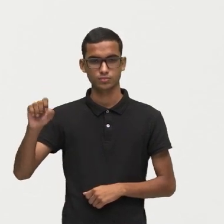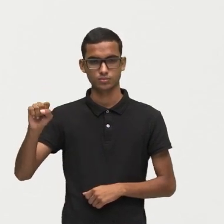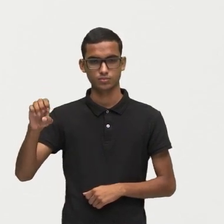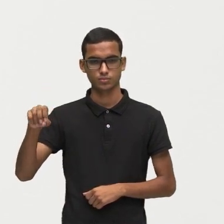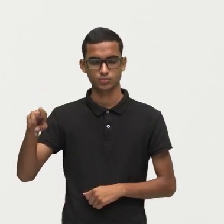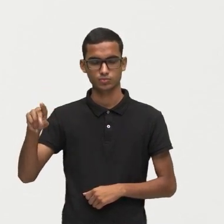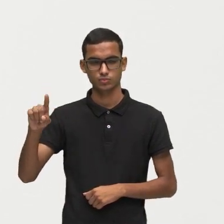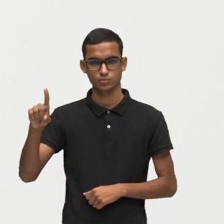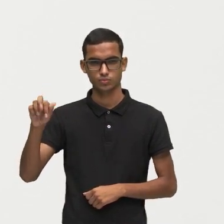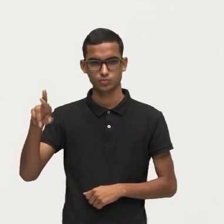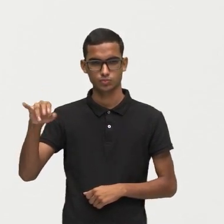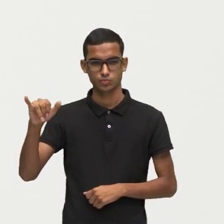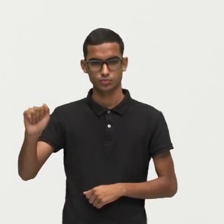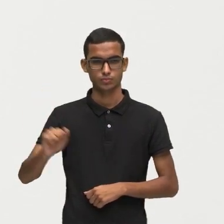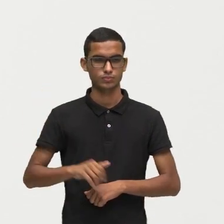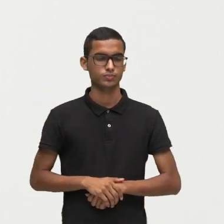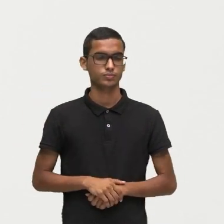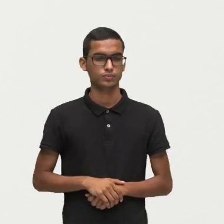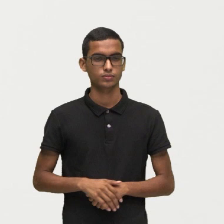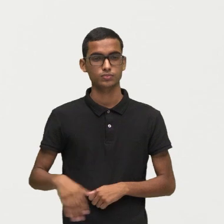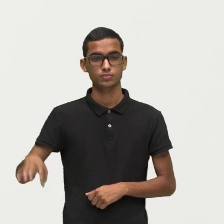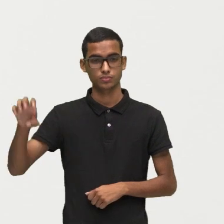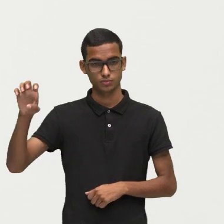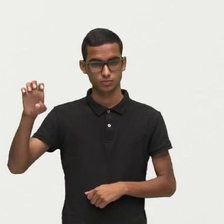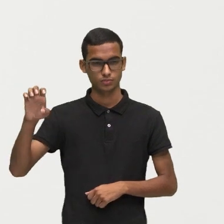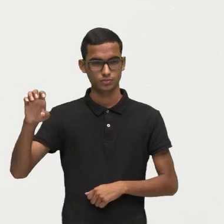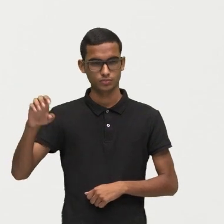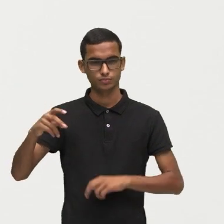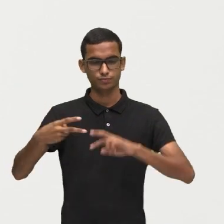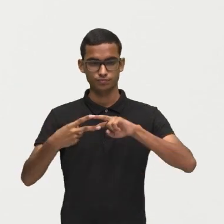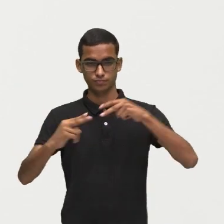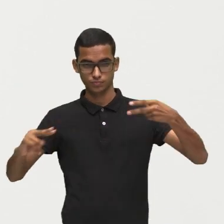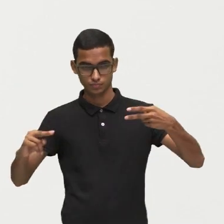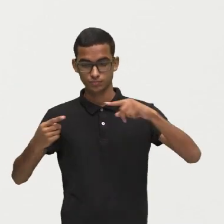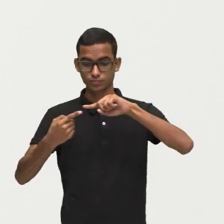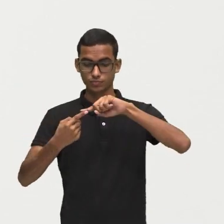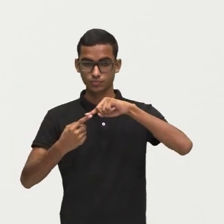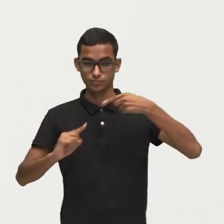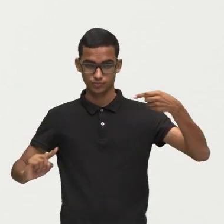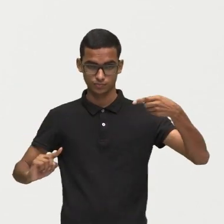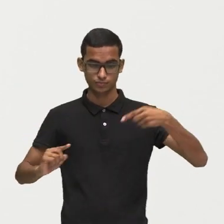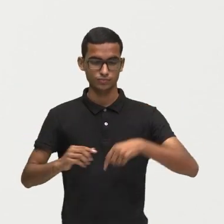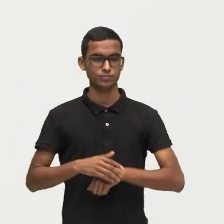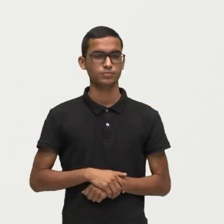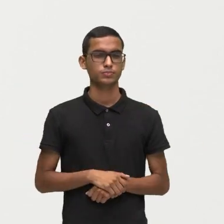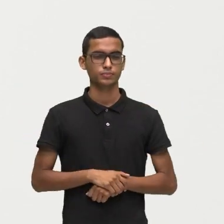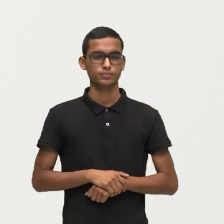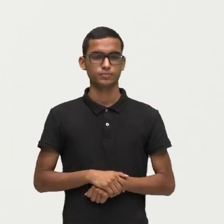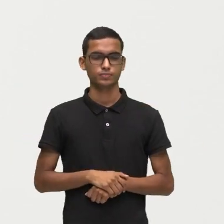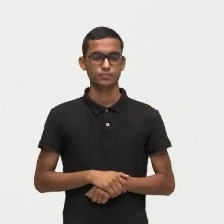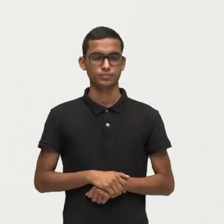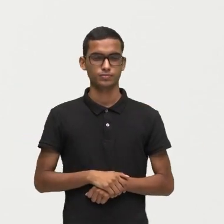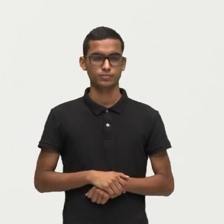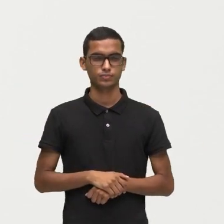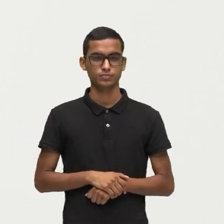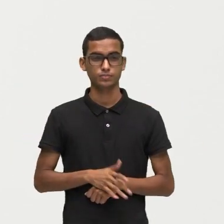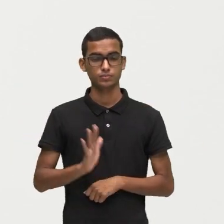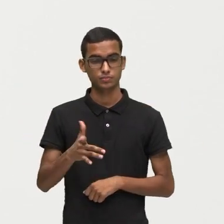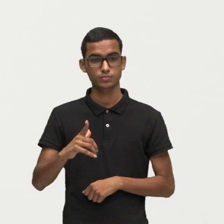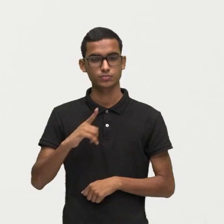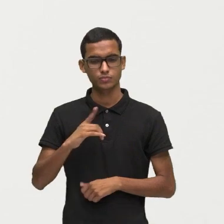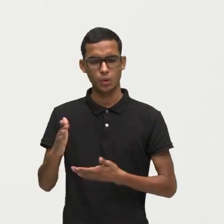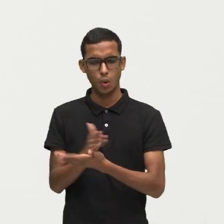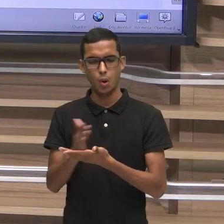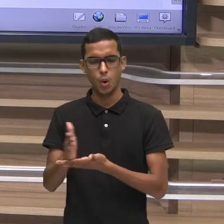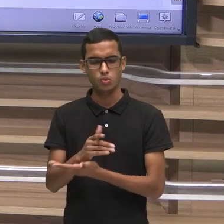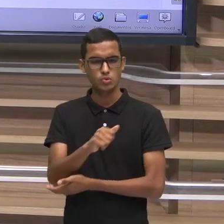e secundária. E alternativa E, DNA e RNA. Eu já tenho aqui algumas